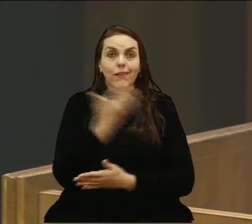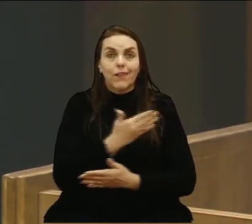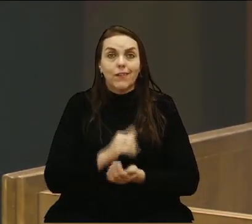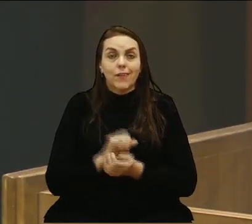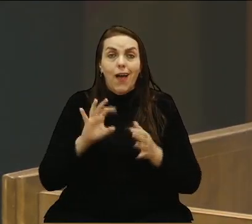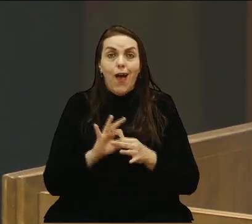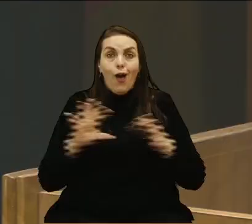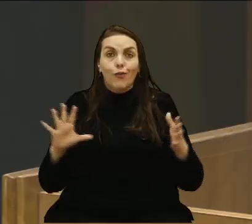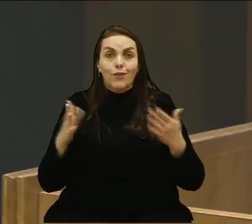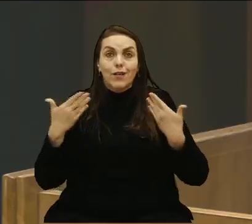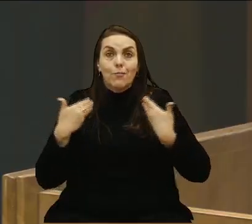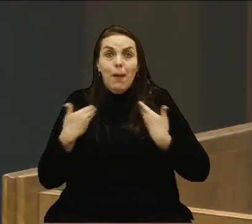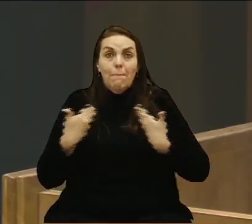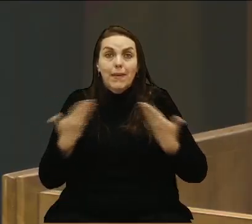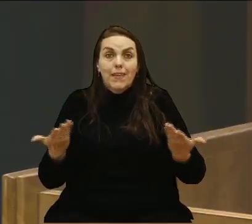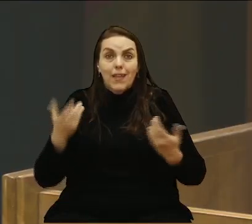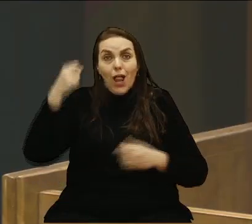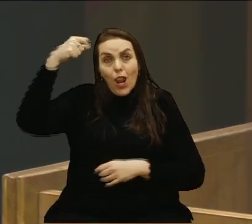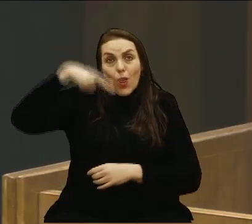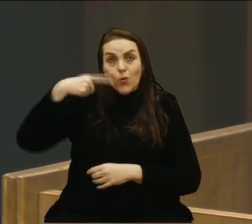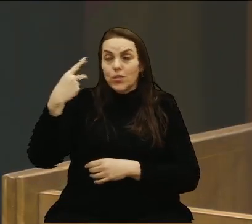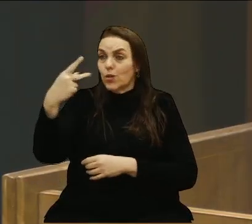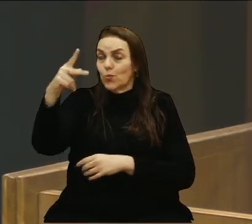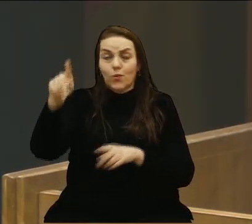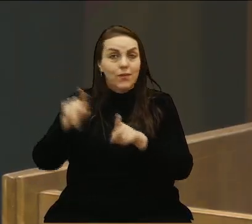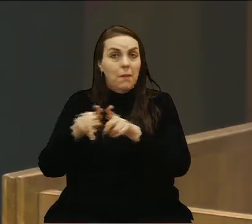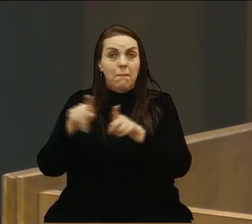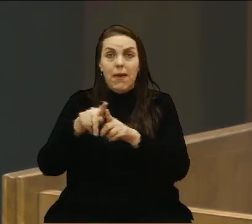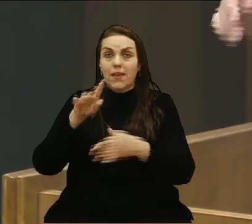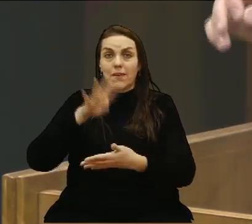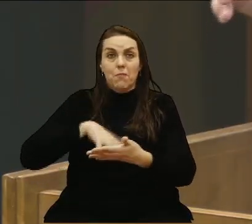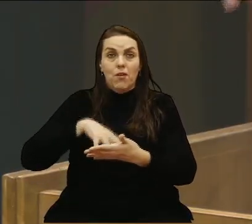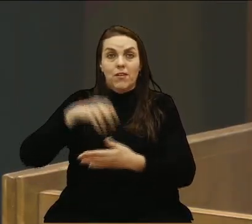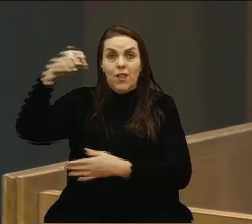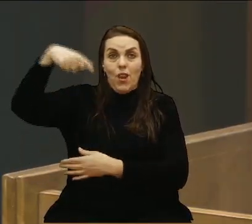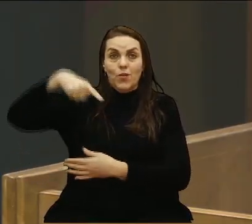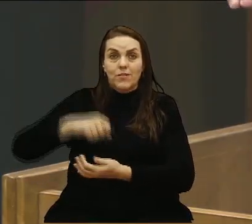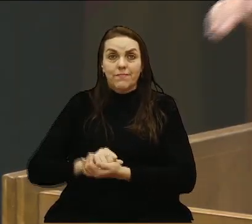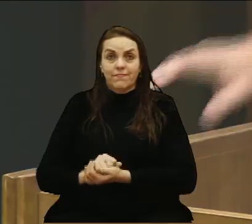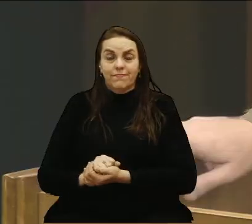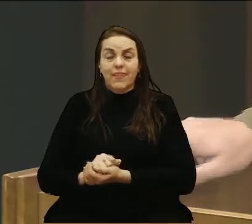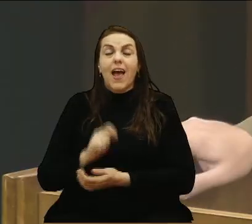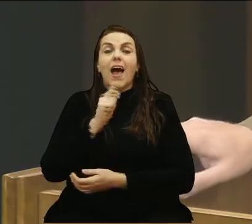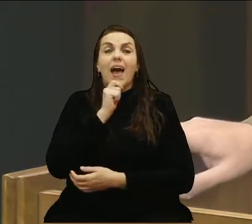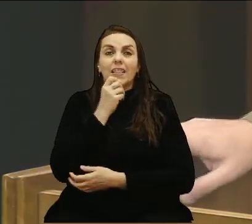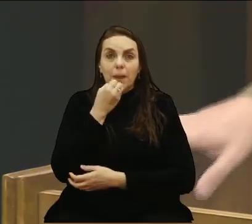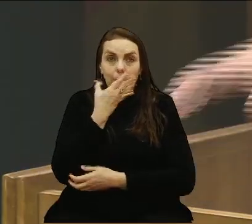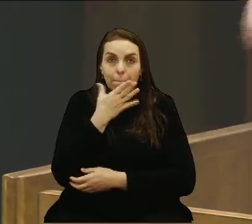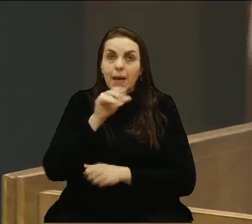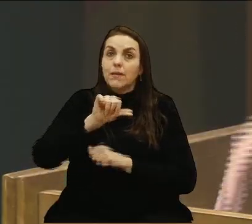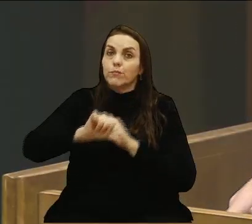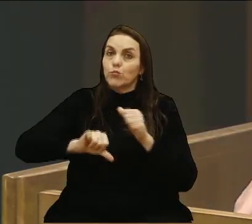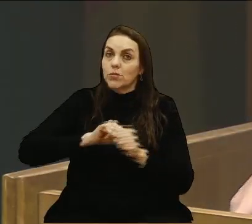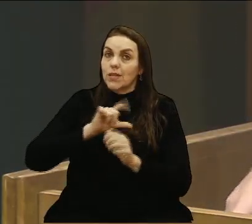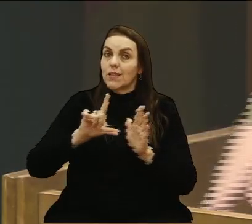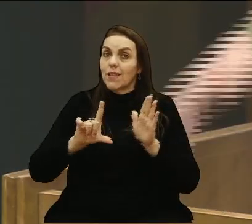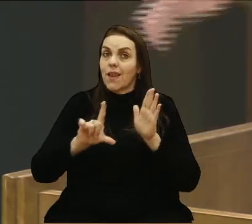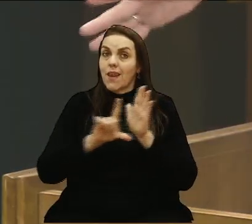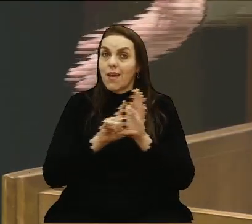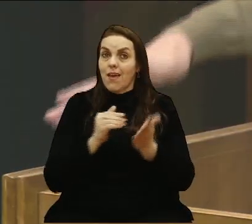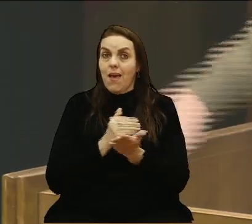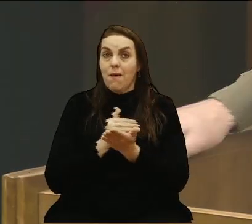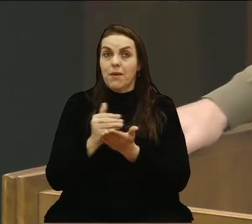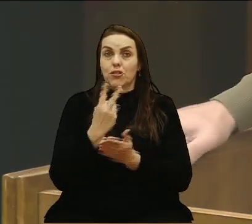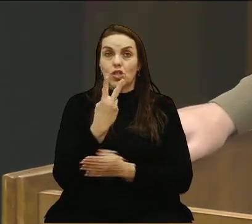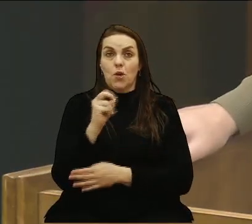autorizado por mim, que tenho conta de luz, e pelo senhor. Ainda bem que houve alteração da lei e que a partir de 2026 e